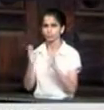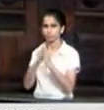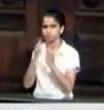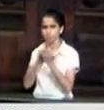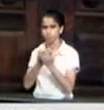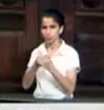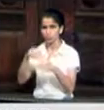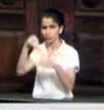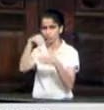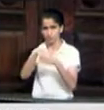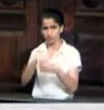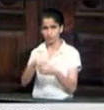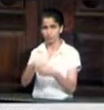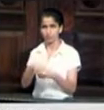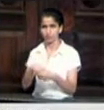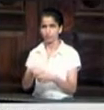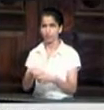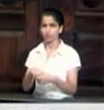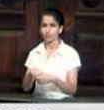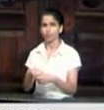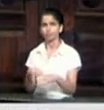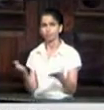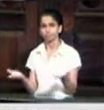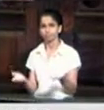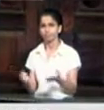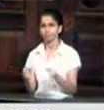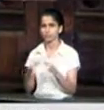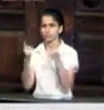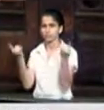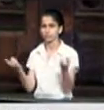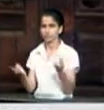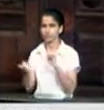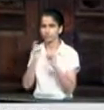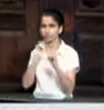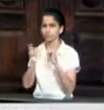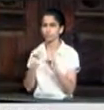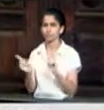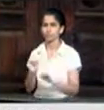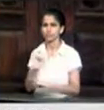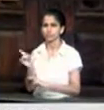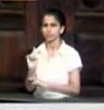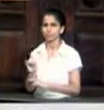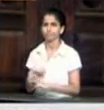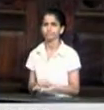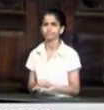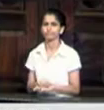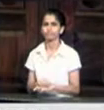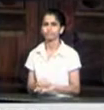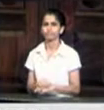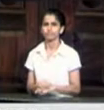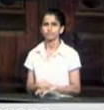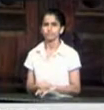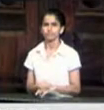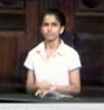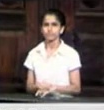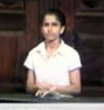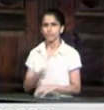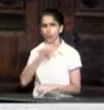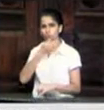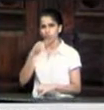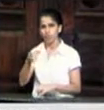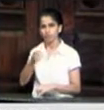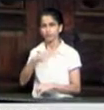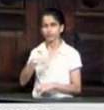escola não é o debate que estamos defendendo aqui. Isso, na nossa